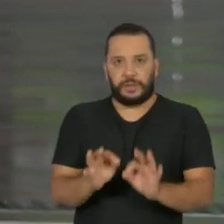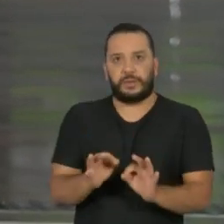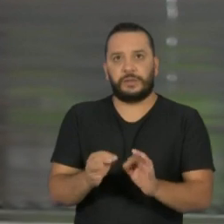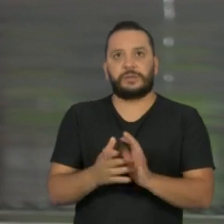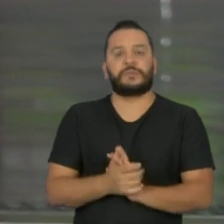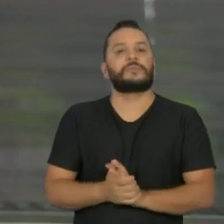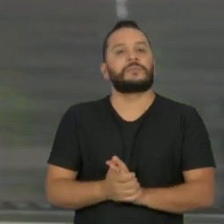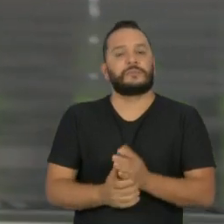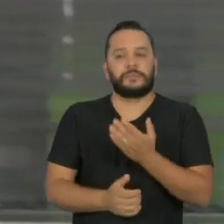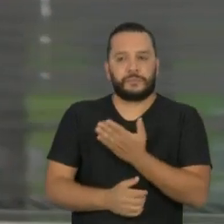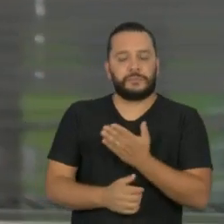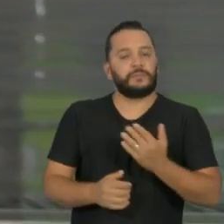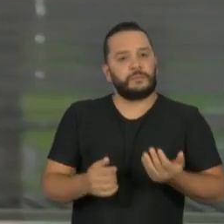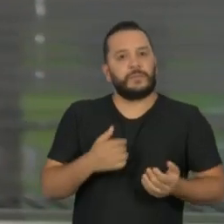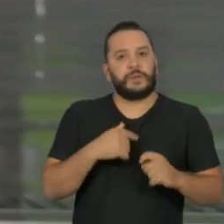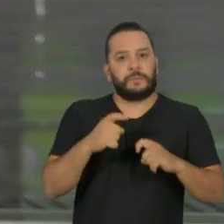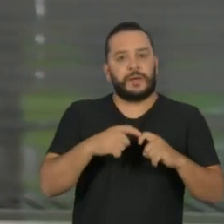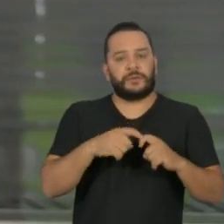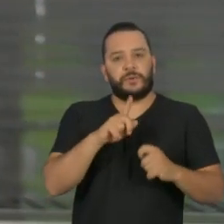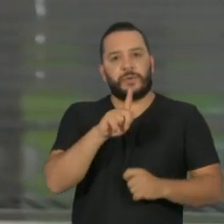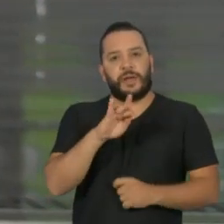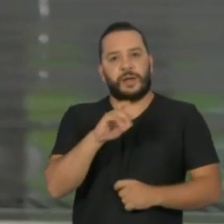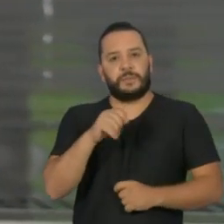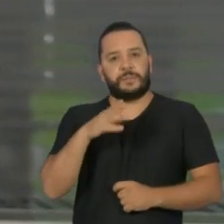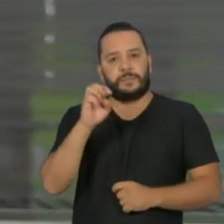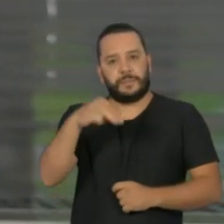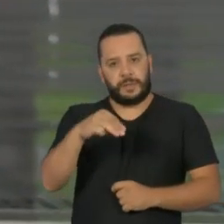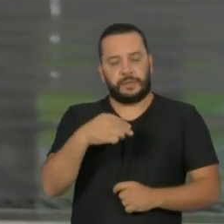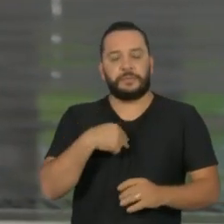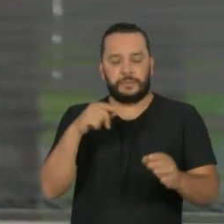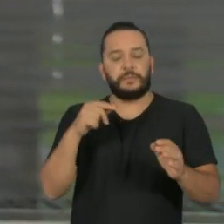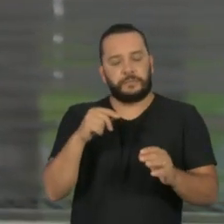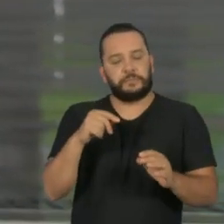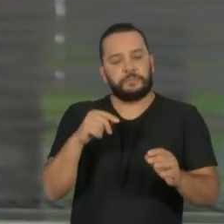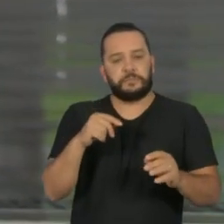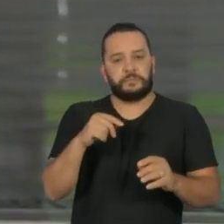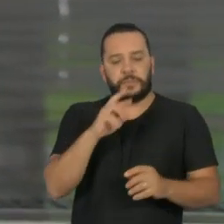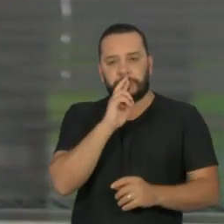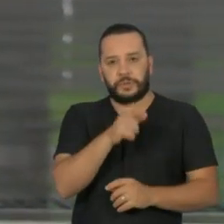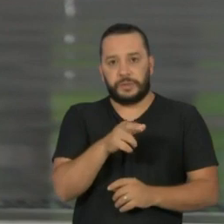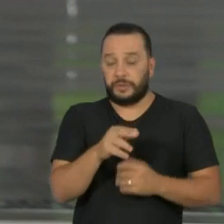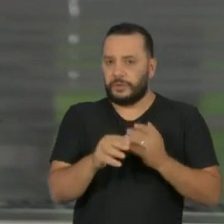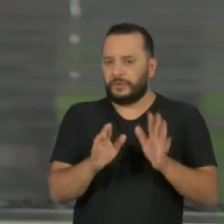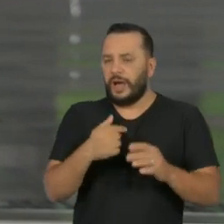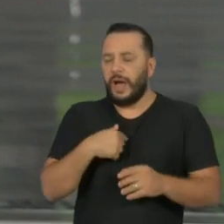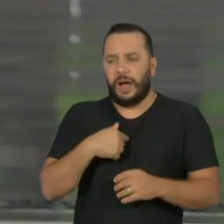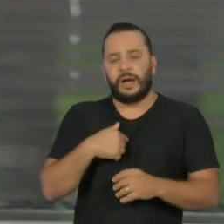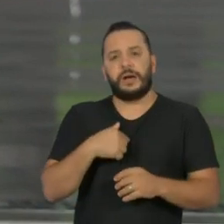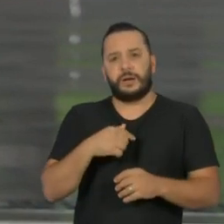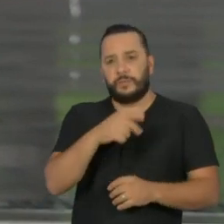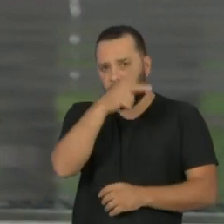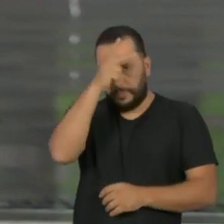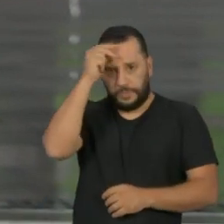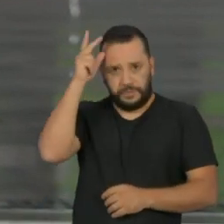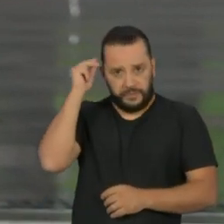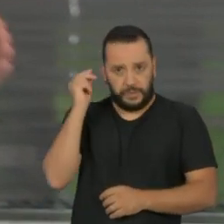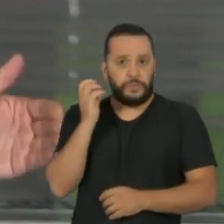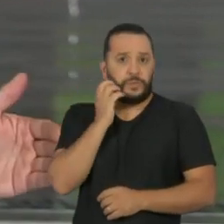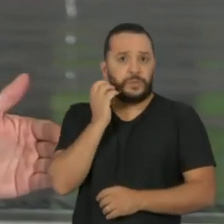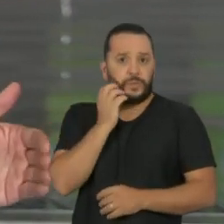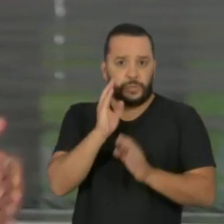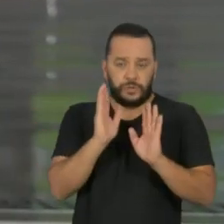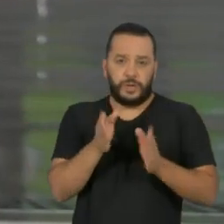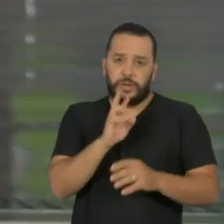German que responda, lembrando que parte dessa pergunta, não a sua totalidade, obviamente, foi respondida pelo prefeito Bruno Covas,